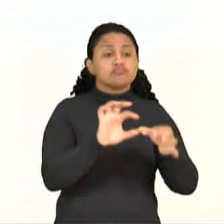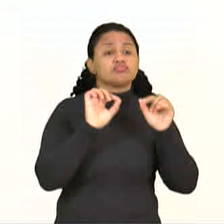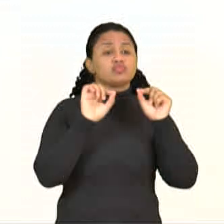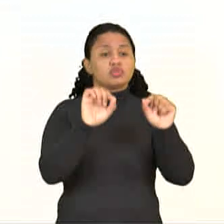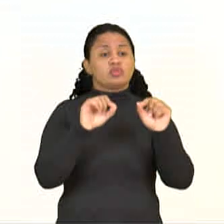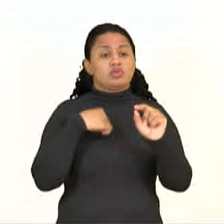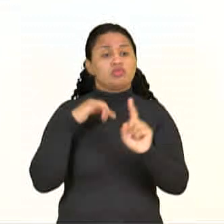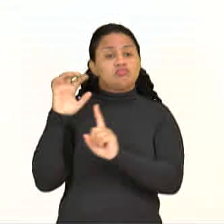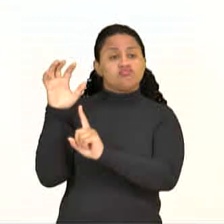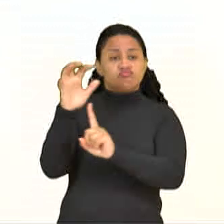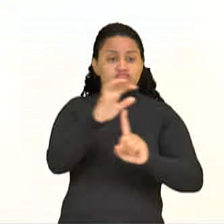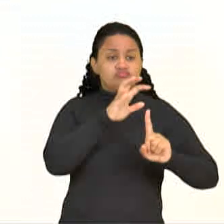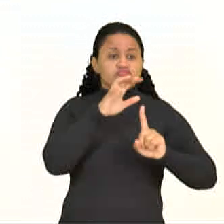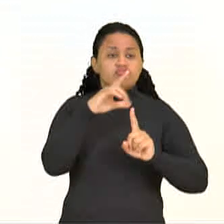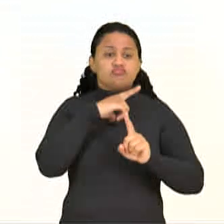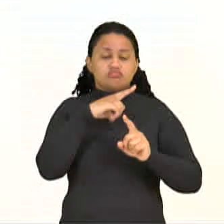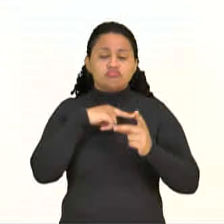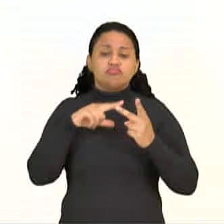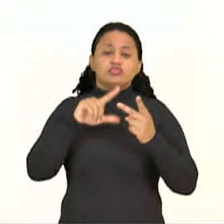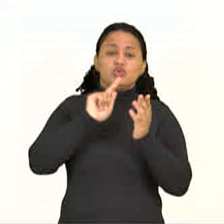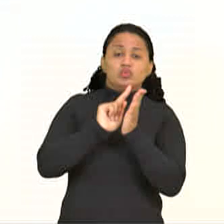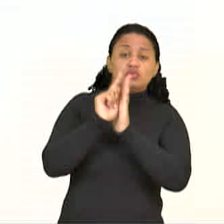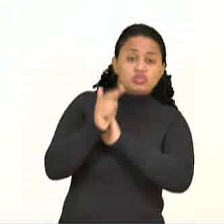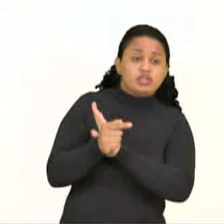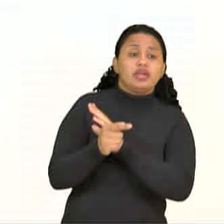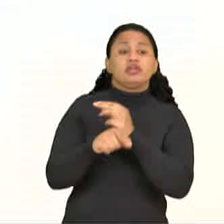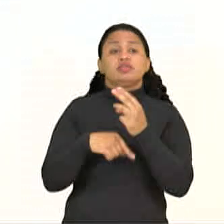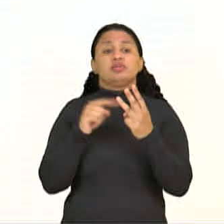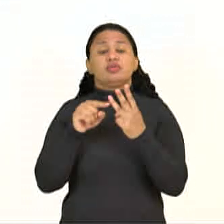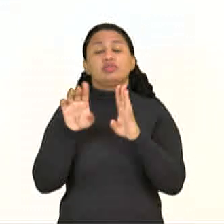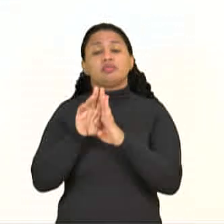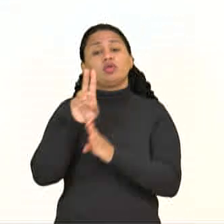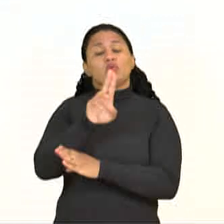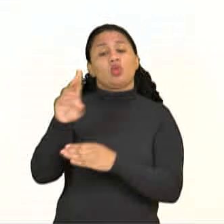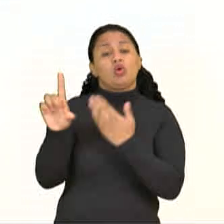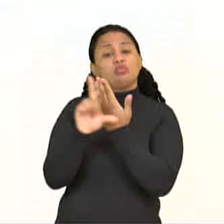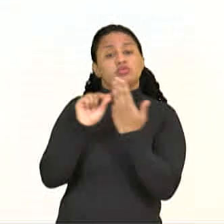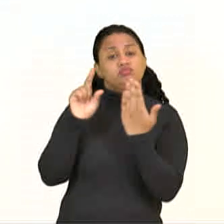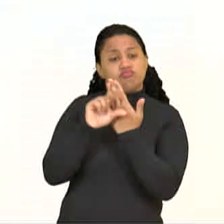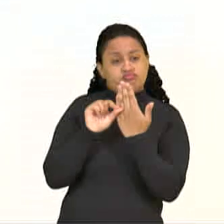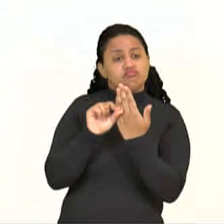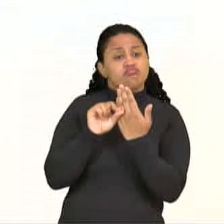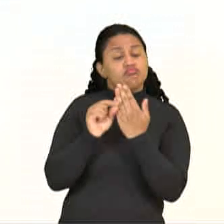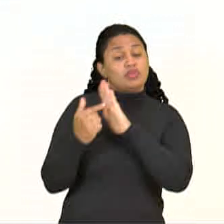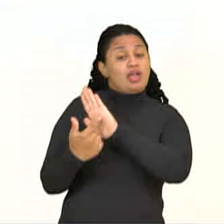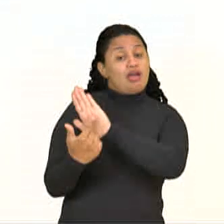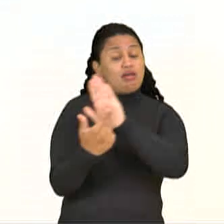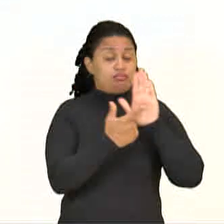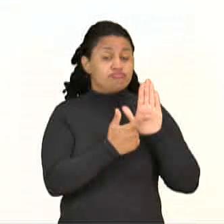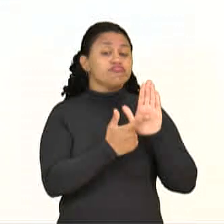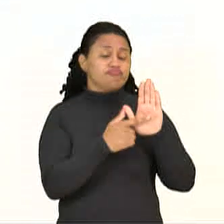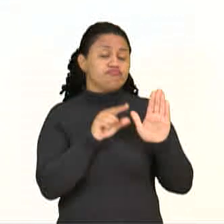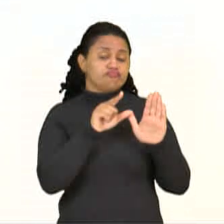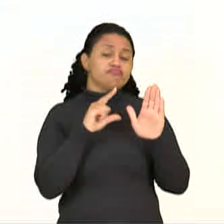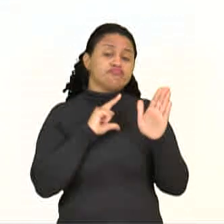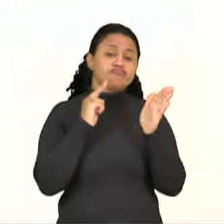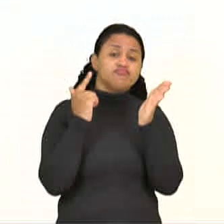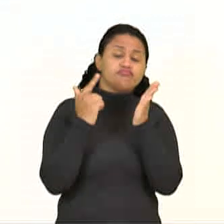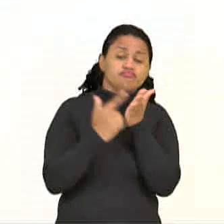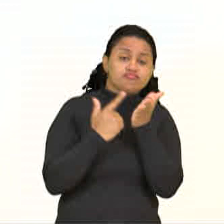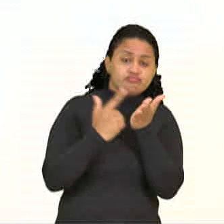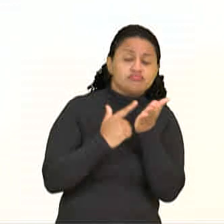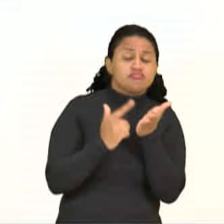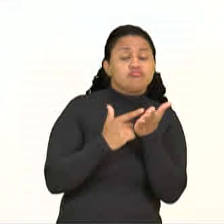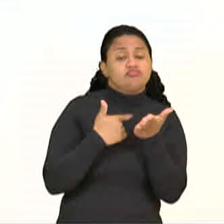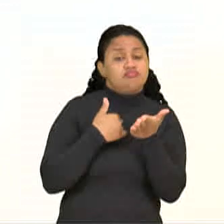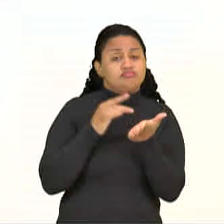às influências da obra, o gênero a que pertence e o nome da autora, né? É a apresentação da obra em